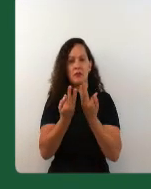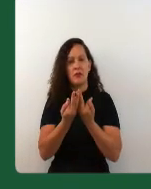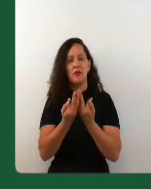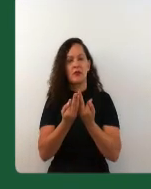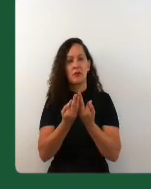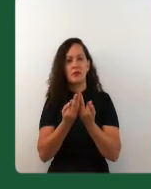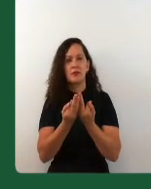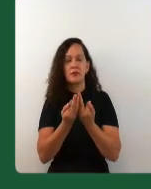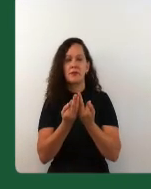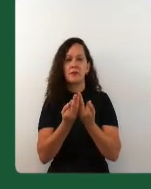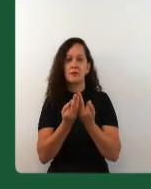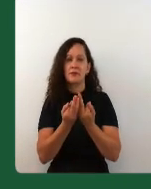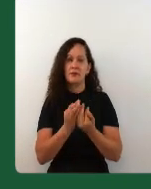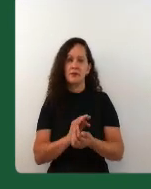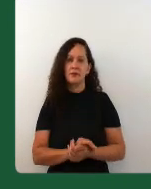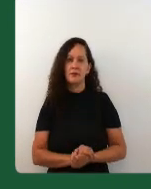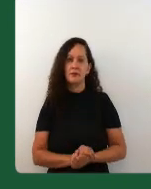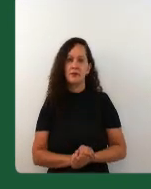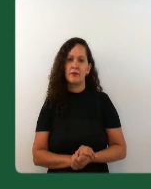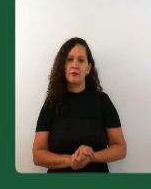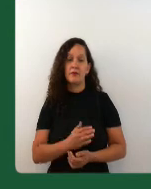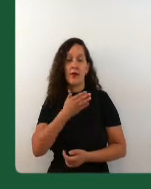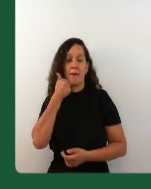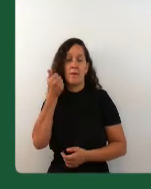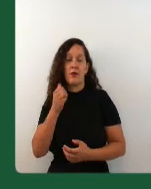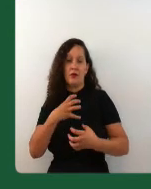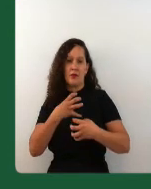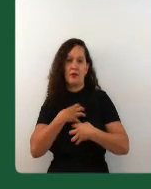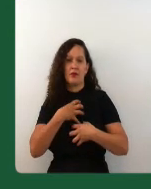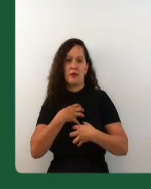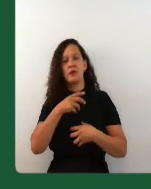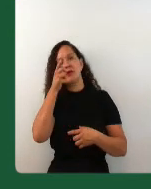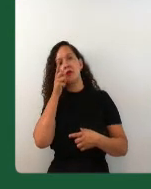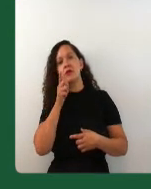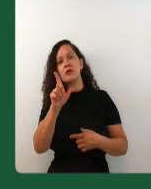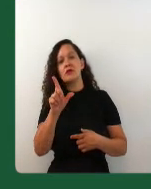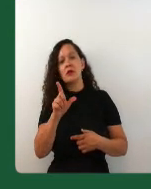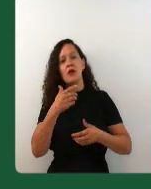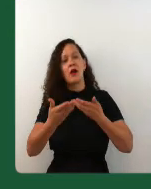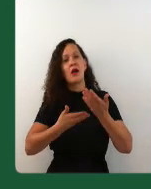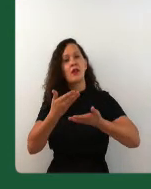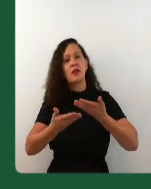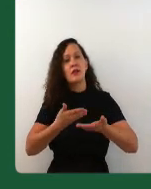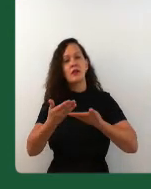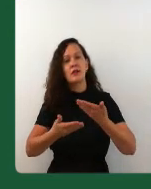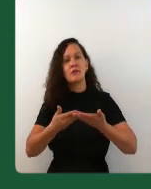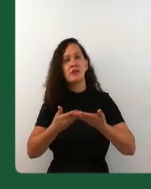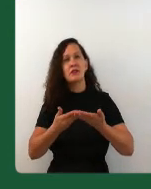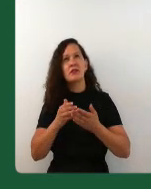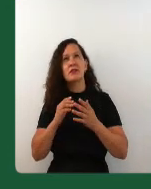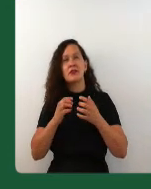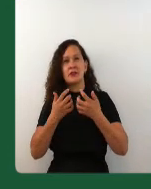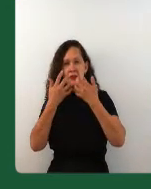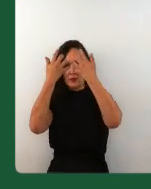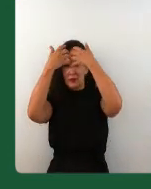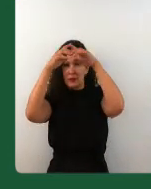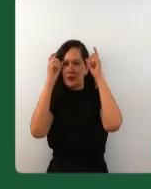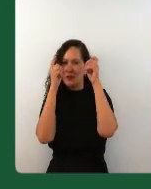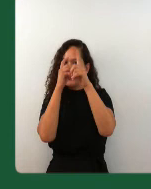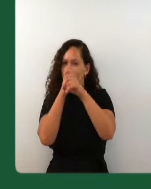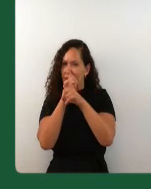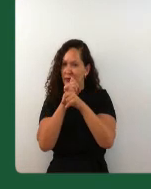orientar da melhor forma possível para que eles consigam entender que o tratamento é amplo, é